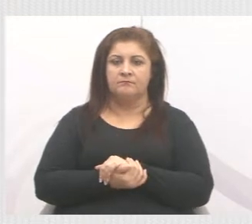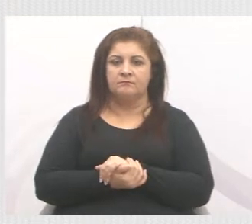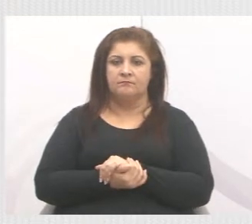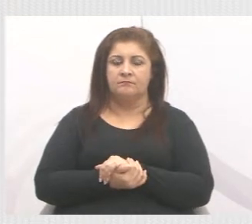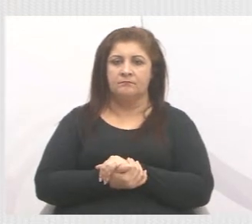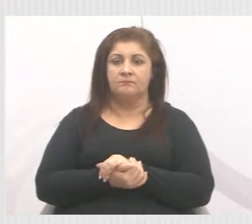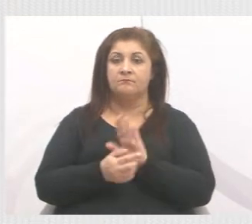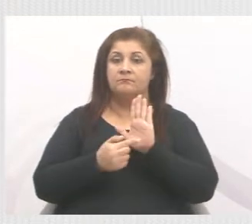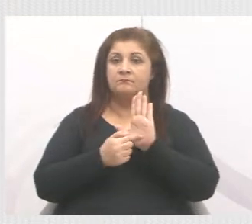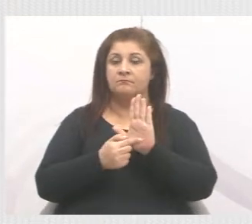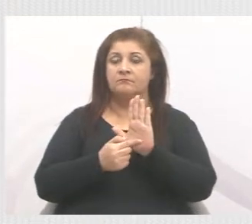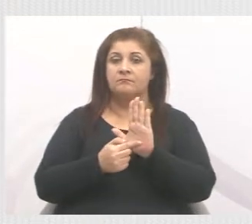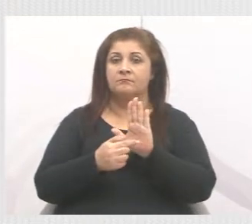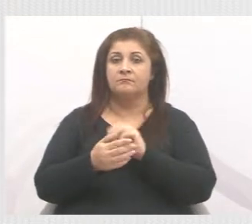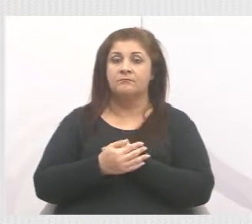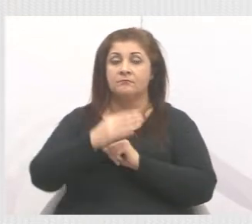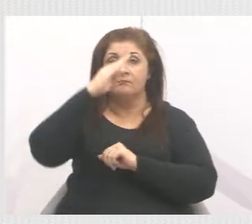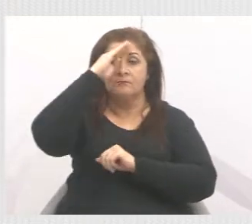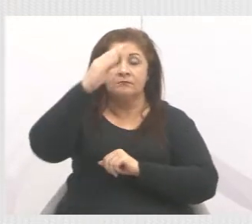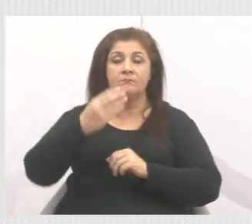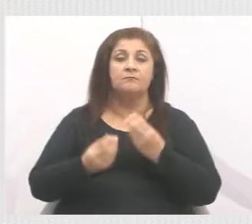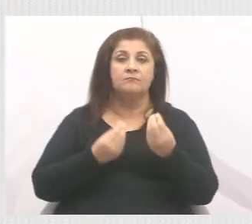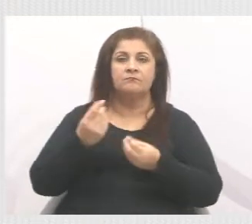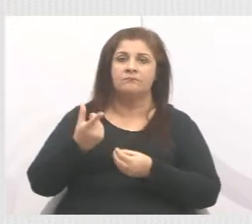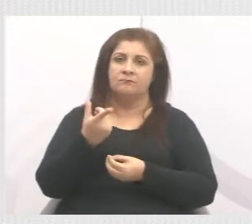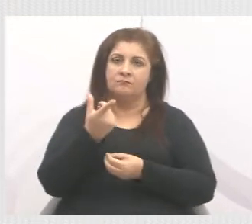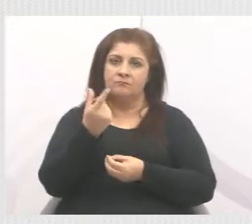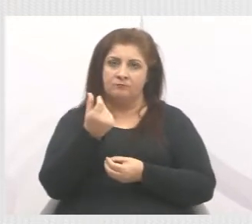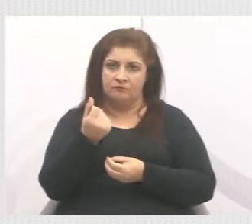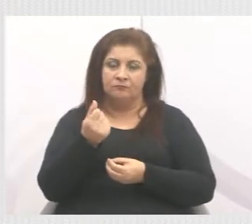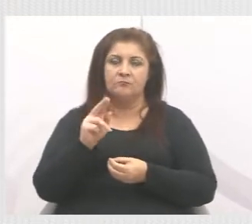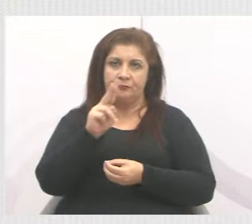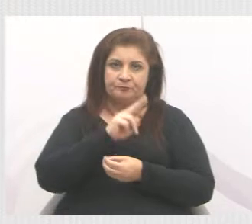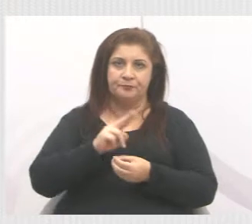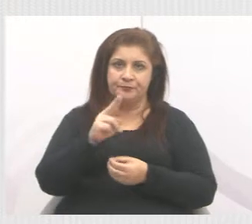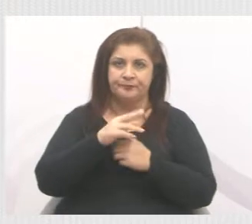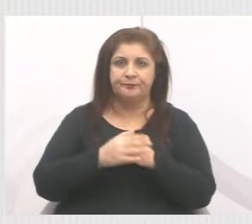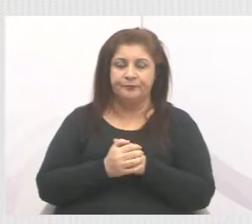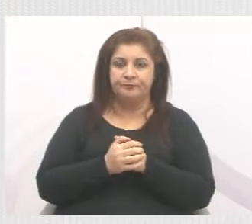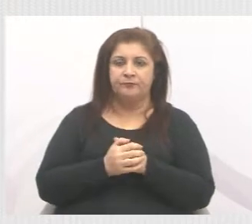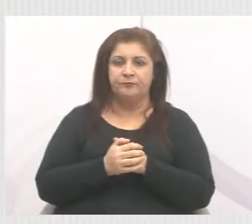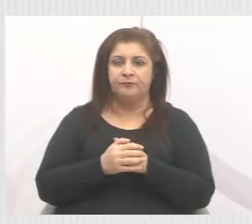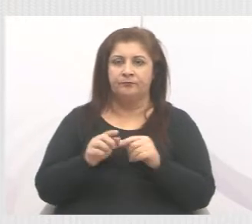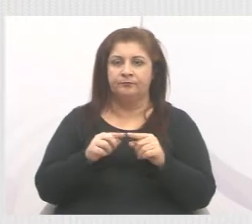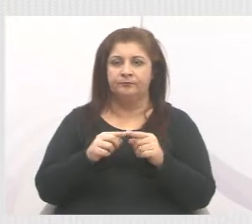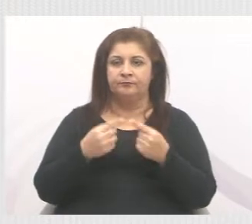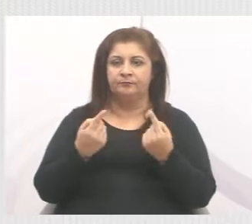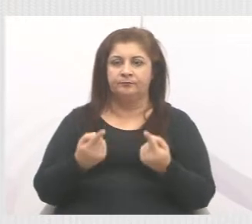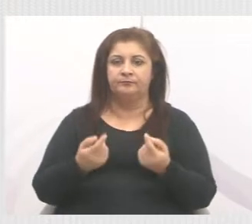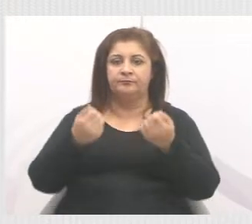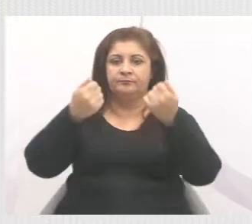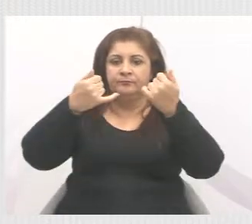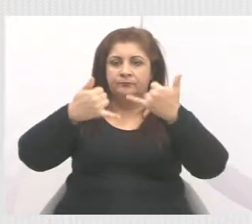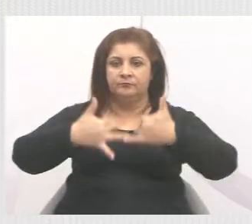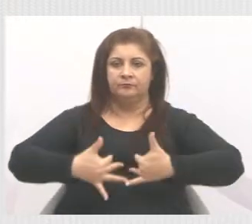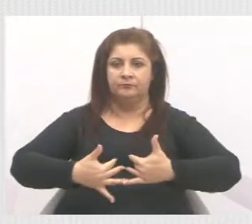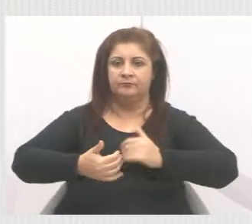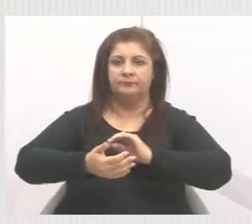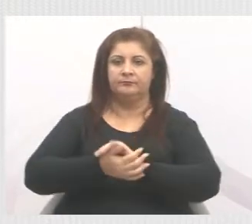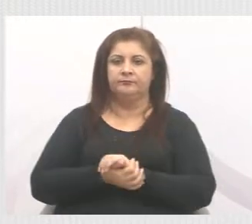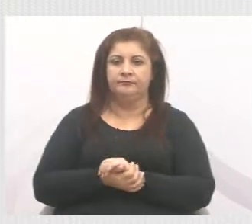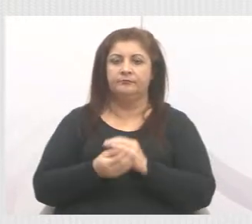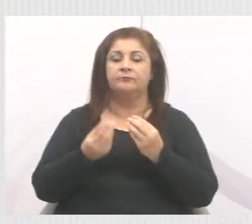Aqui a gente tem a nossa projeção de receita e, por outro lado, a gente vai dizer onde vai ser gasto